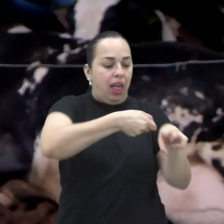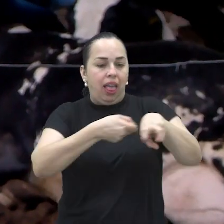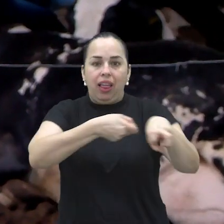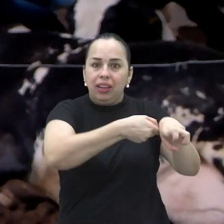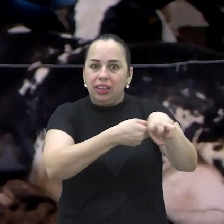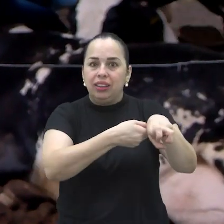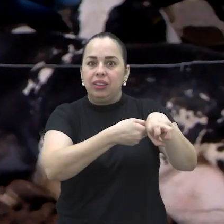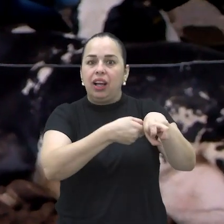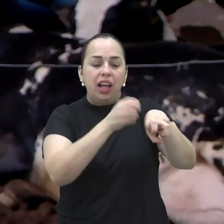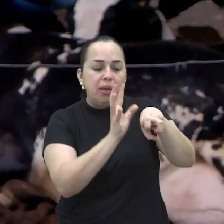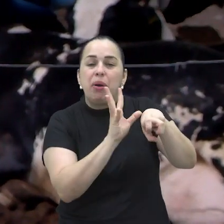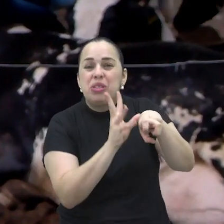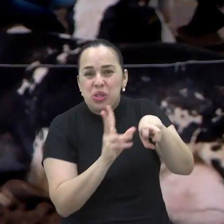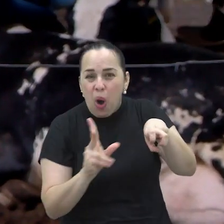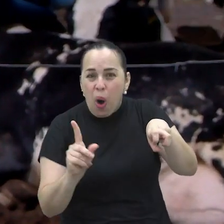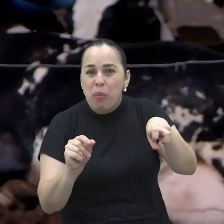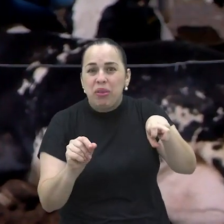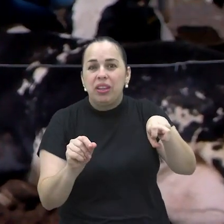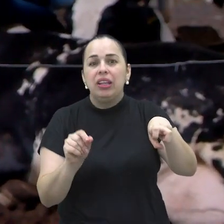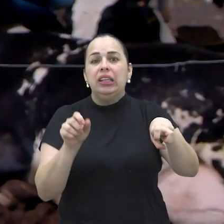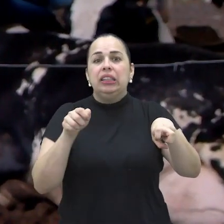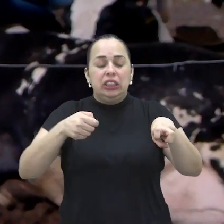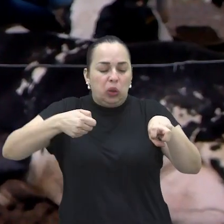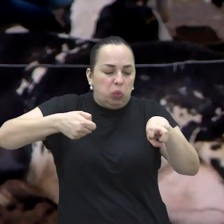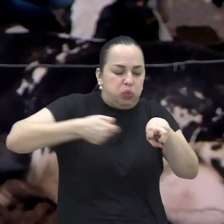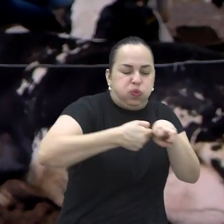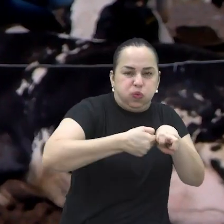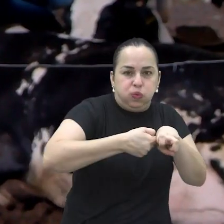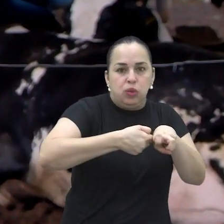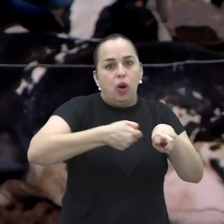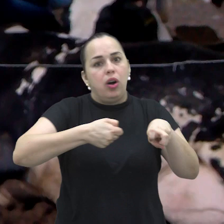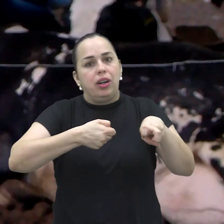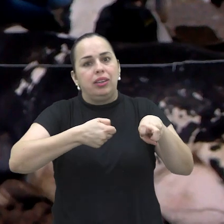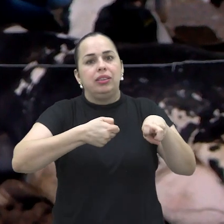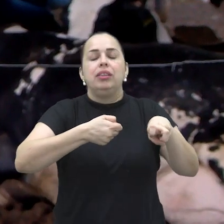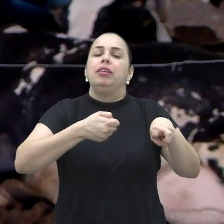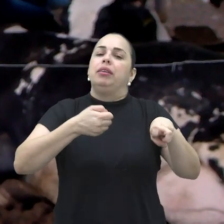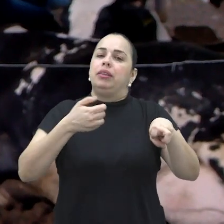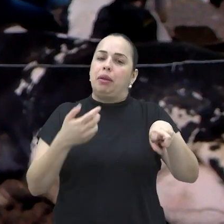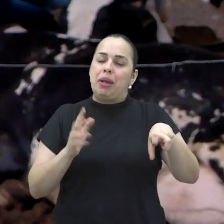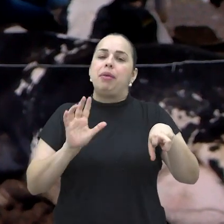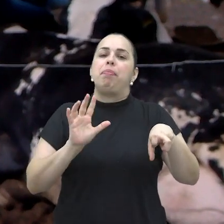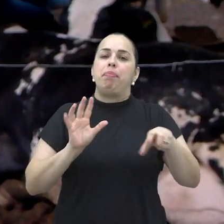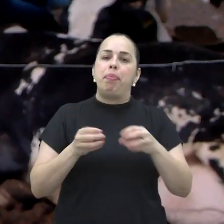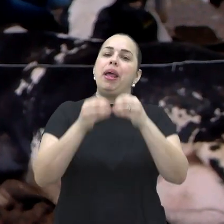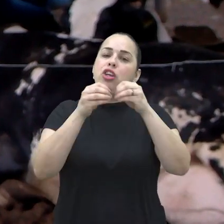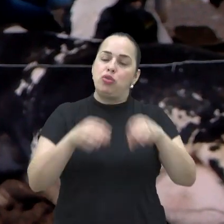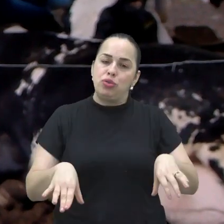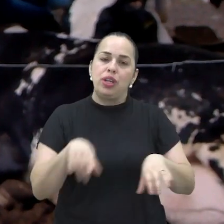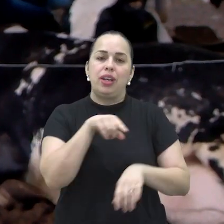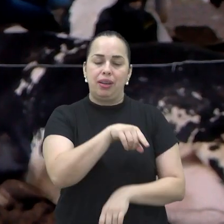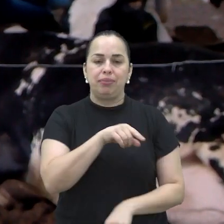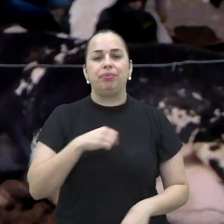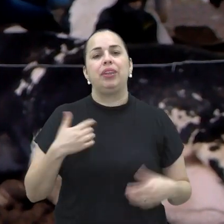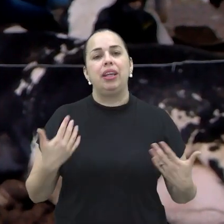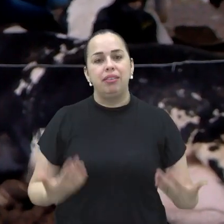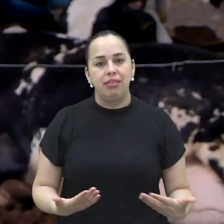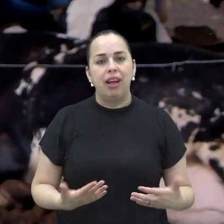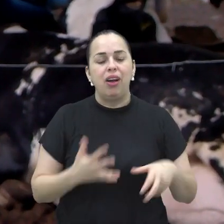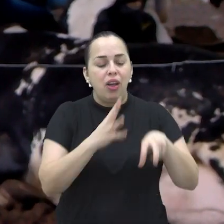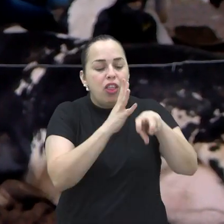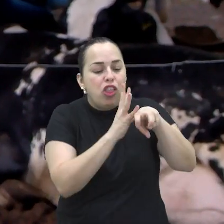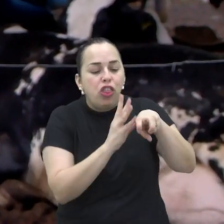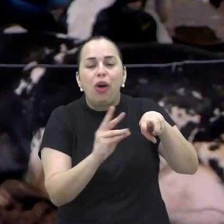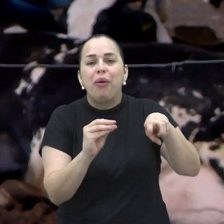essa marcação, ela some com o tempo. Se ela for muito funda ou for muito rasa, isso tudo impacta depois na identificação do animal.